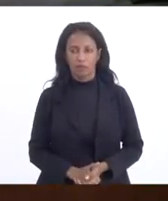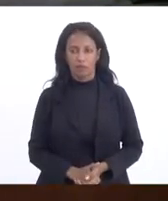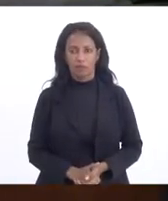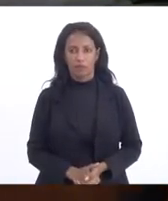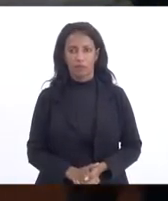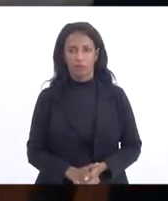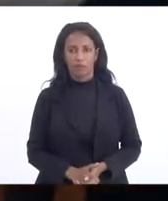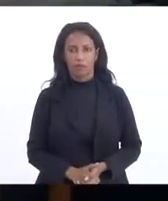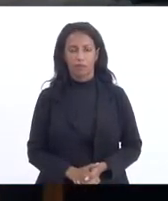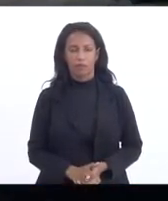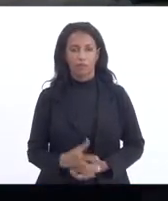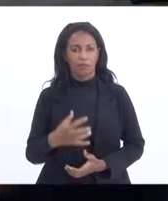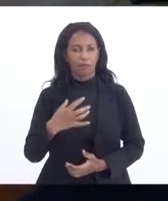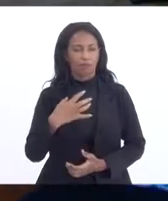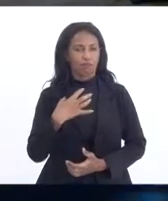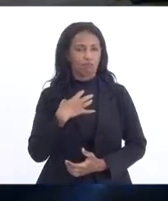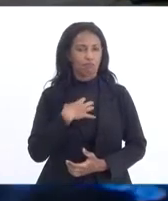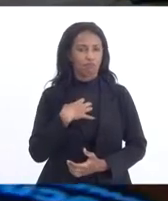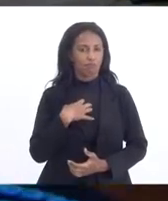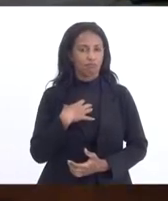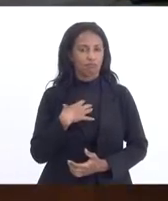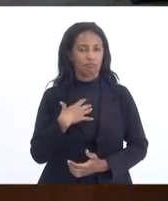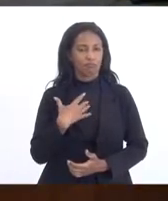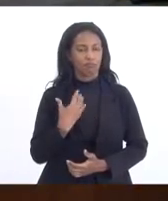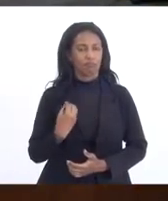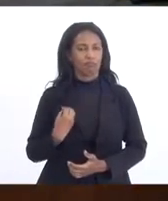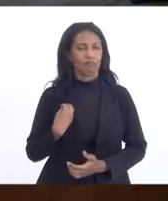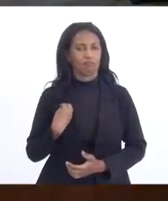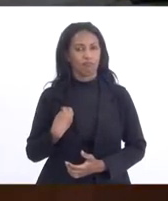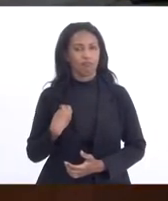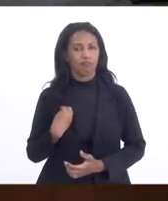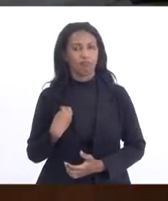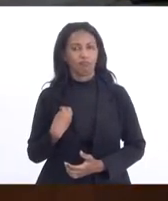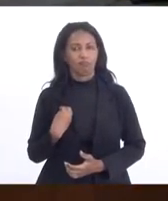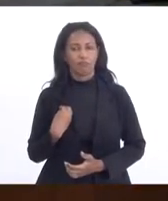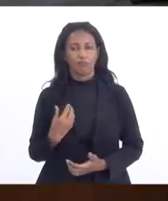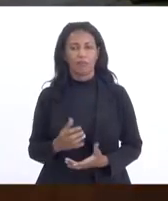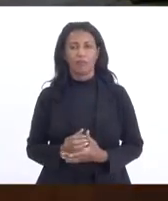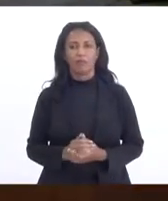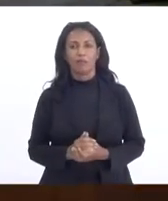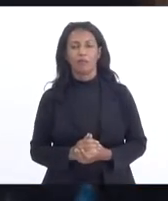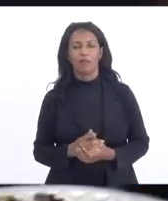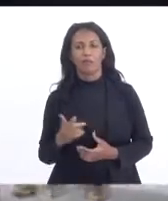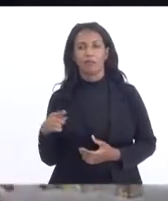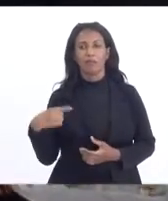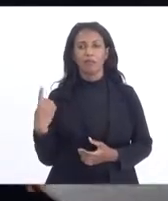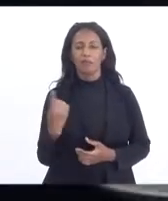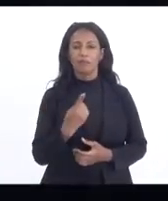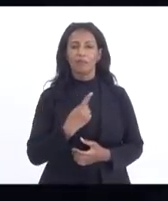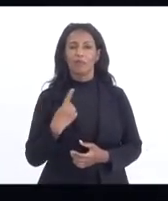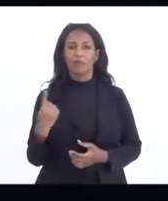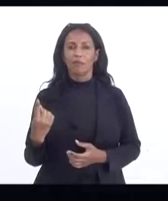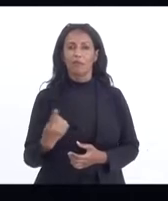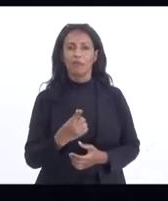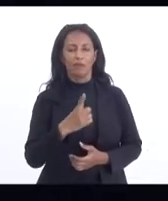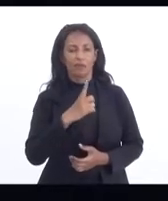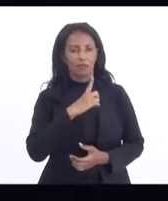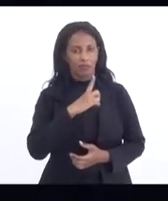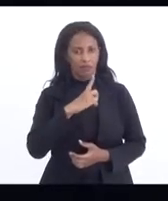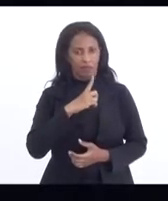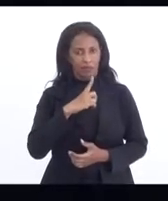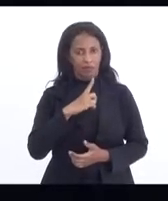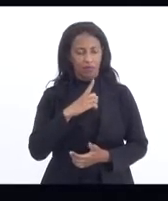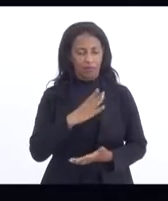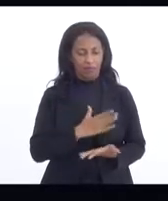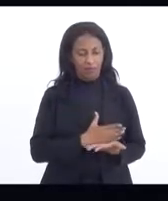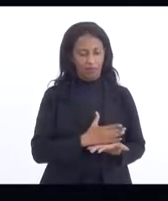A sensação presente que a gente está tendo